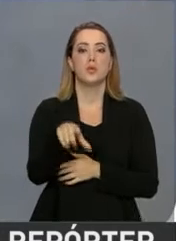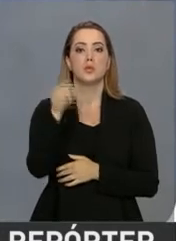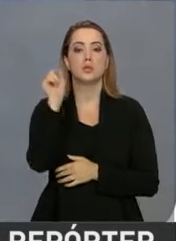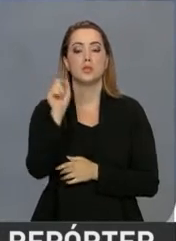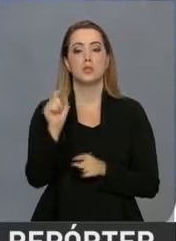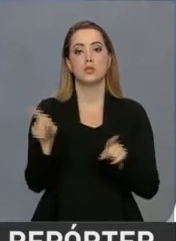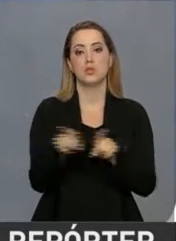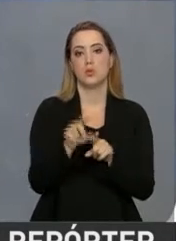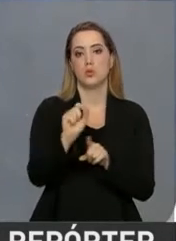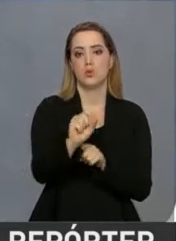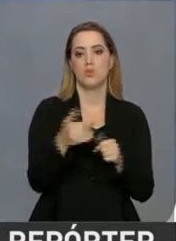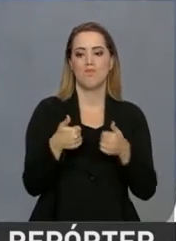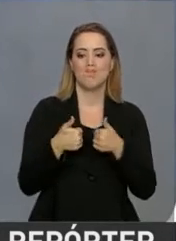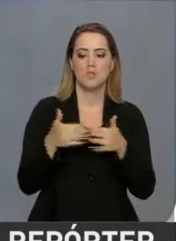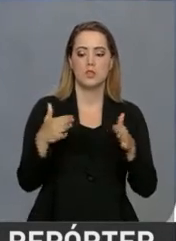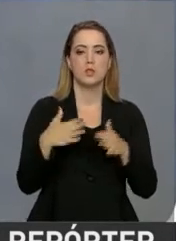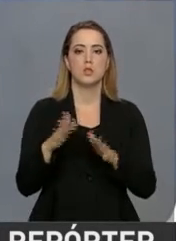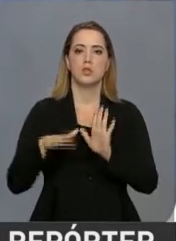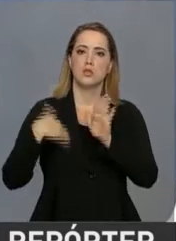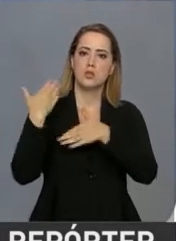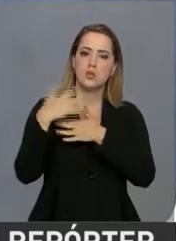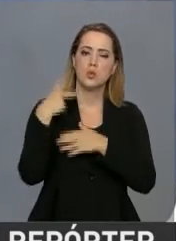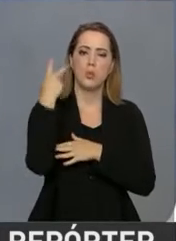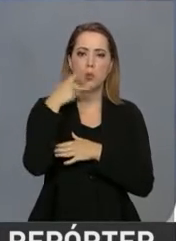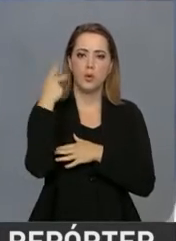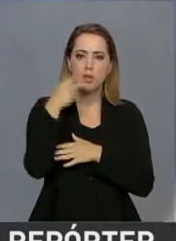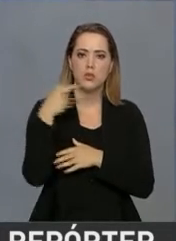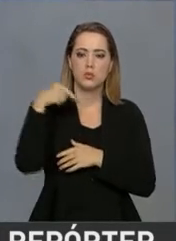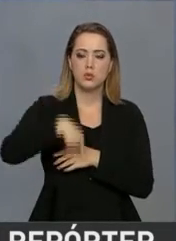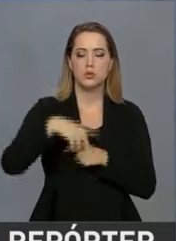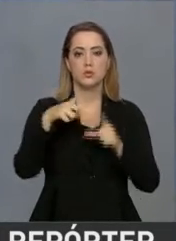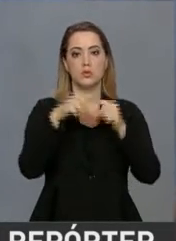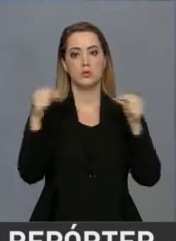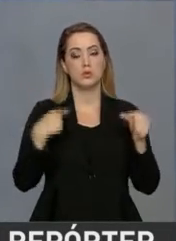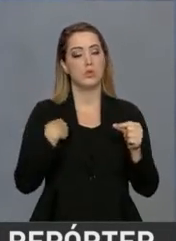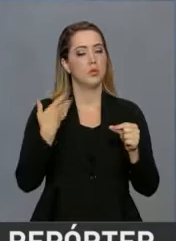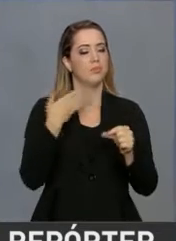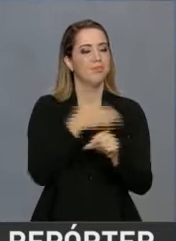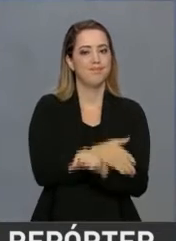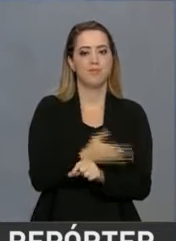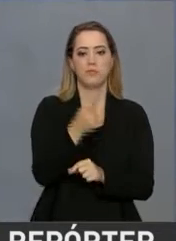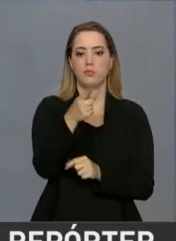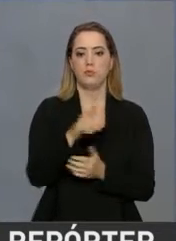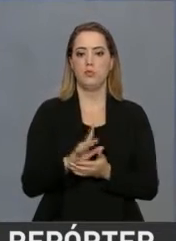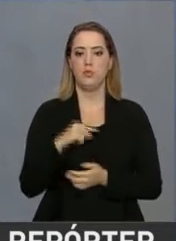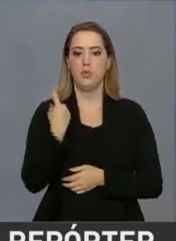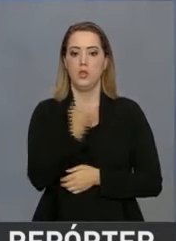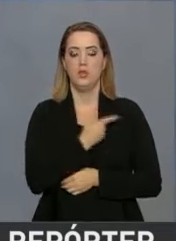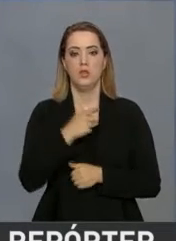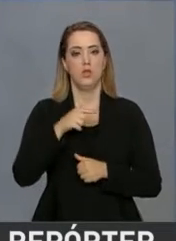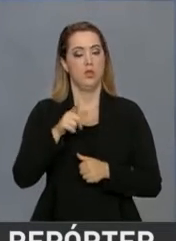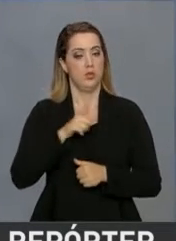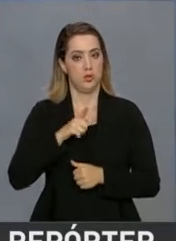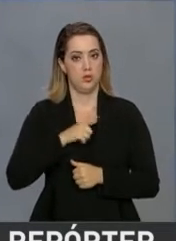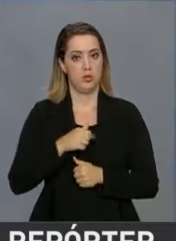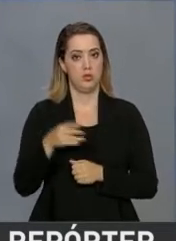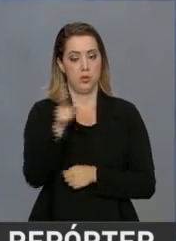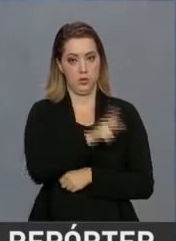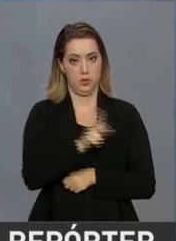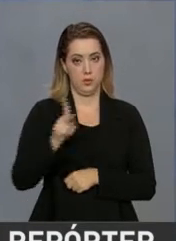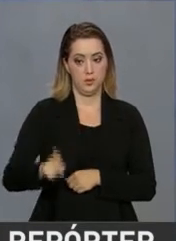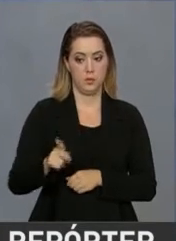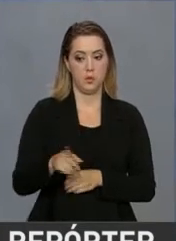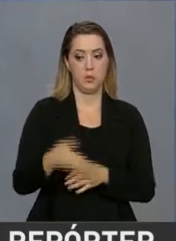da vasta vida pública que tenho aqui em brasília da qual participei nós tivemos o presidente expondo aos